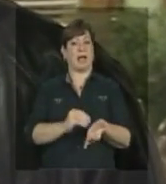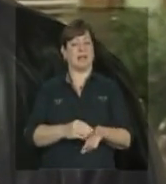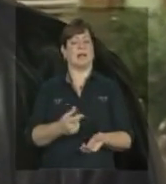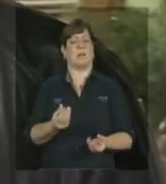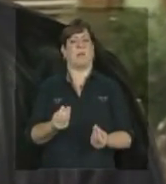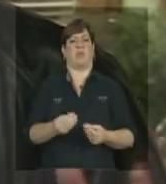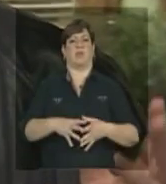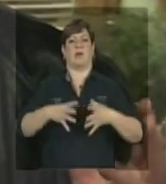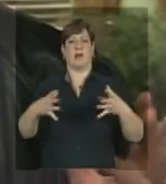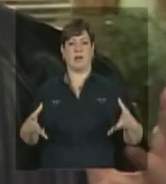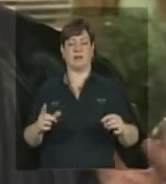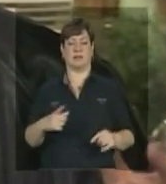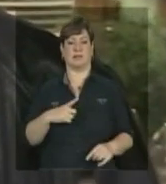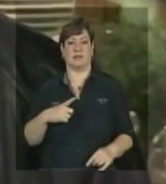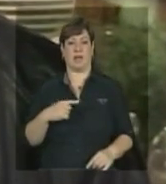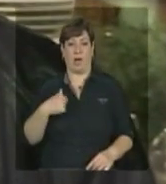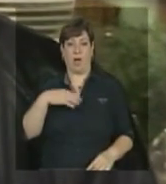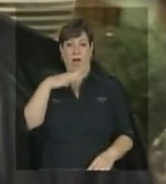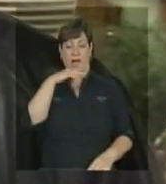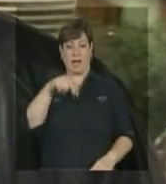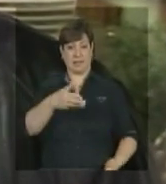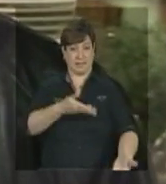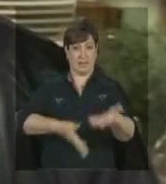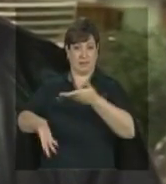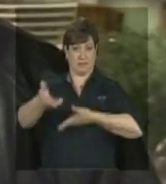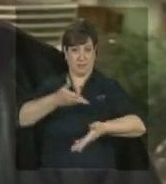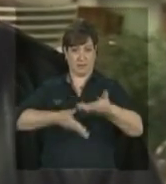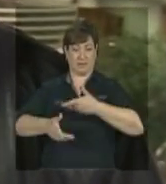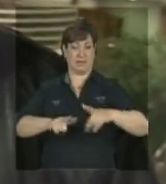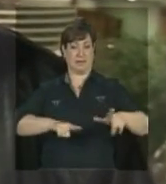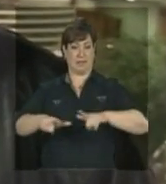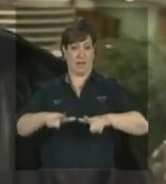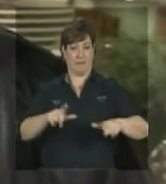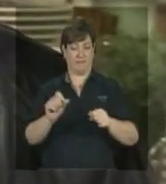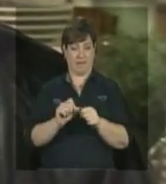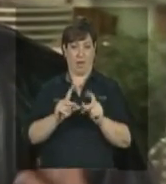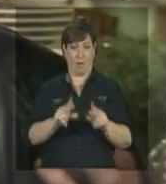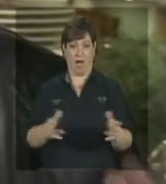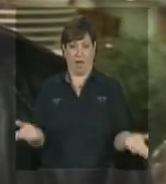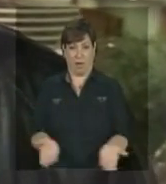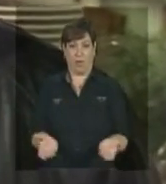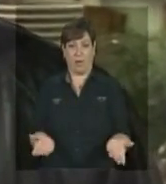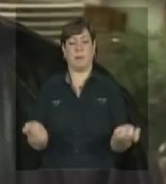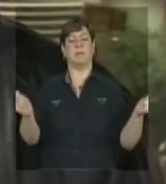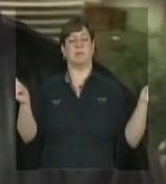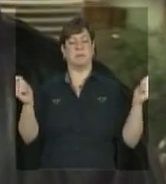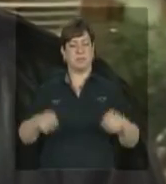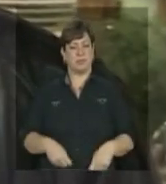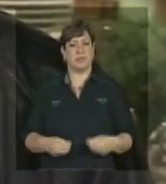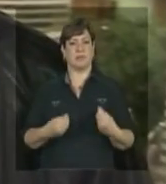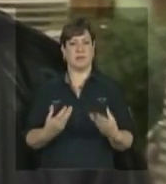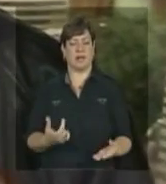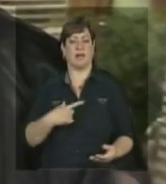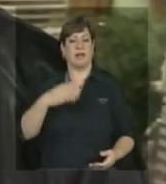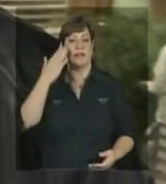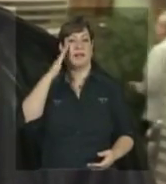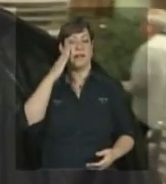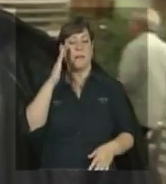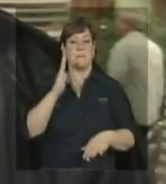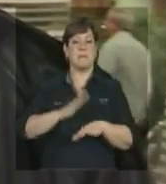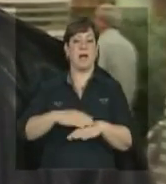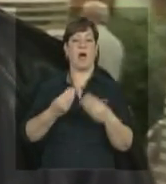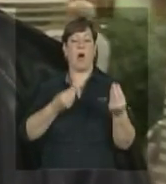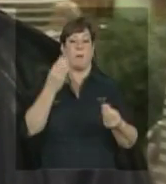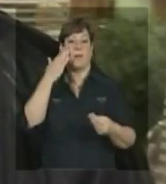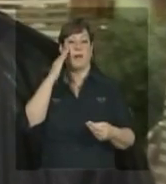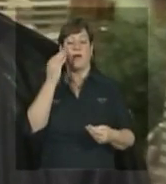grandes. Eu acho que justamente essa relação, como missões como estamos realizando agora, é que possibilitam você então entender mais,